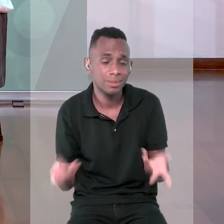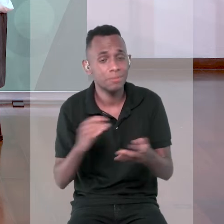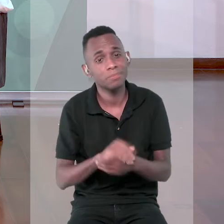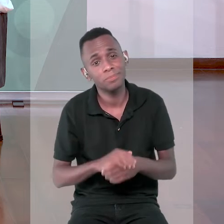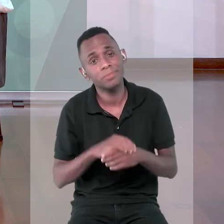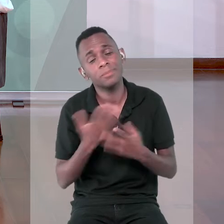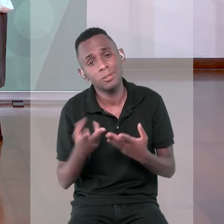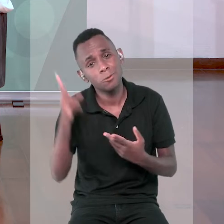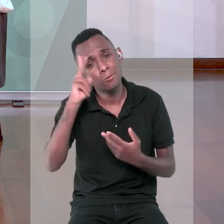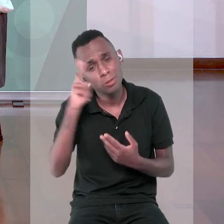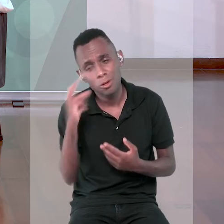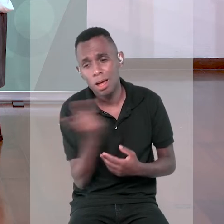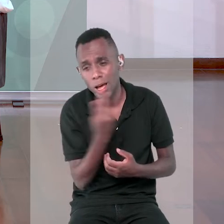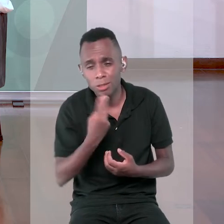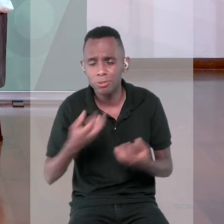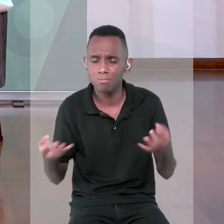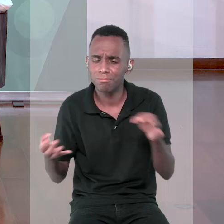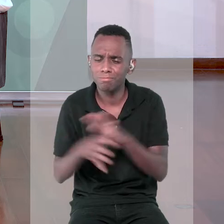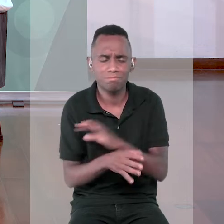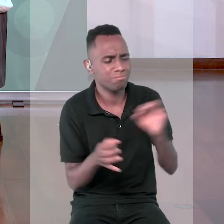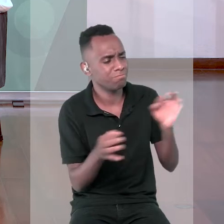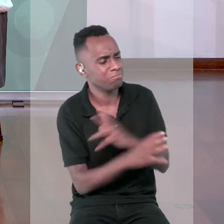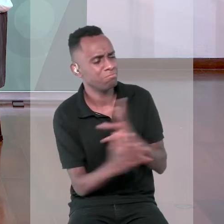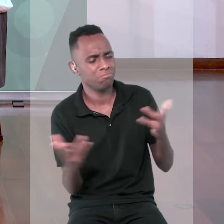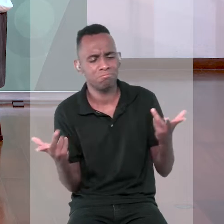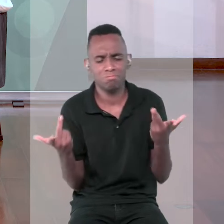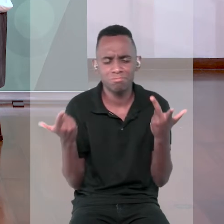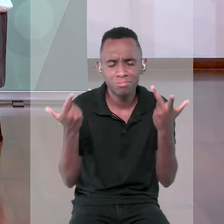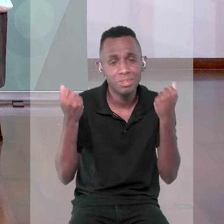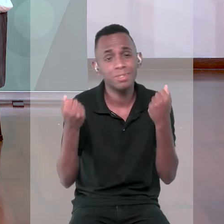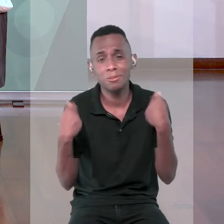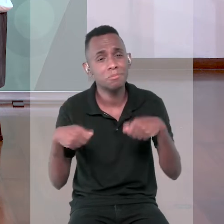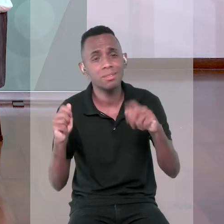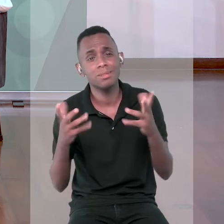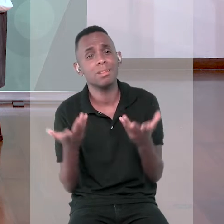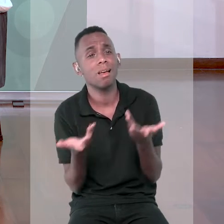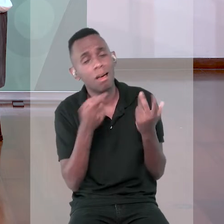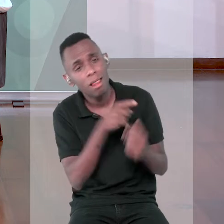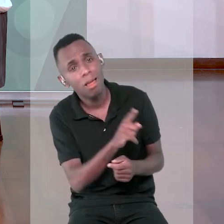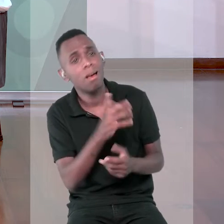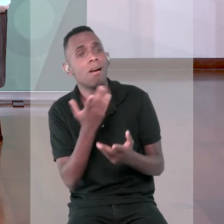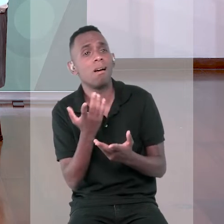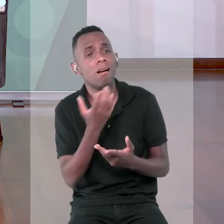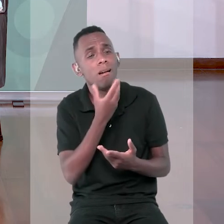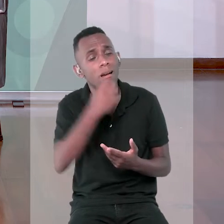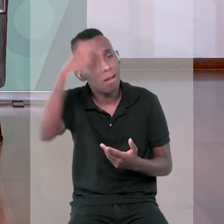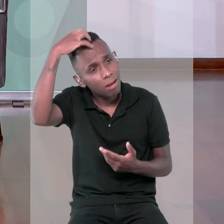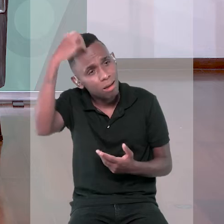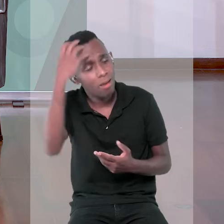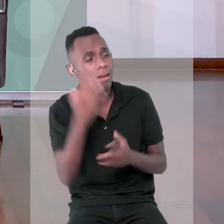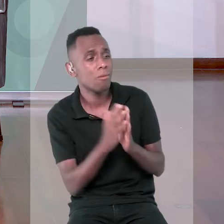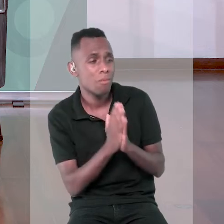A história delas já estava tão fechadinha, tão bonito, tão né? bem resolvida. Precisava. Aí mendigar para ser recebida pelo rei,